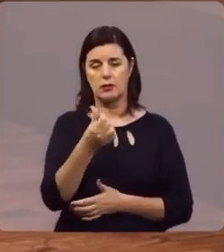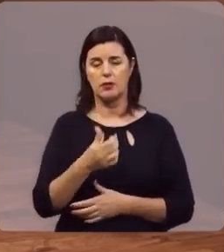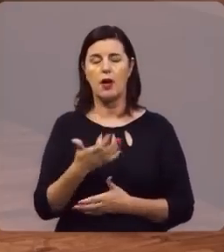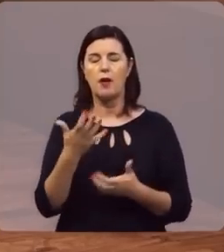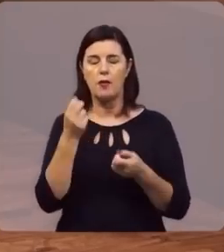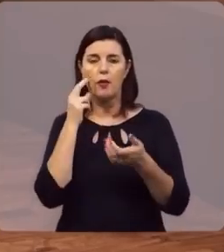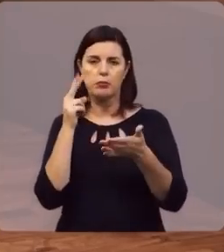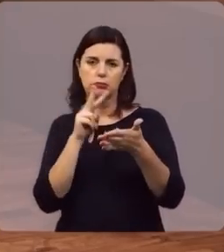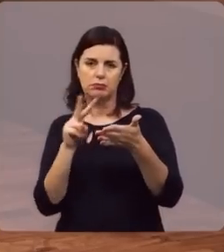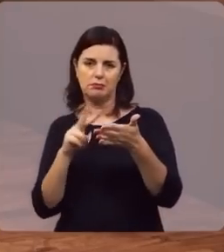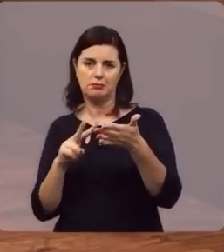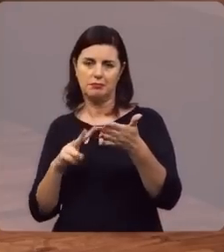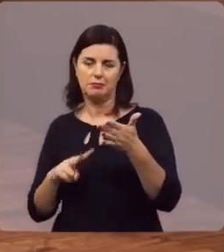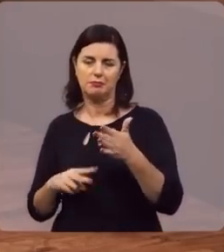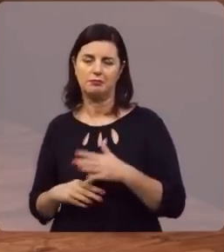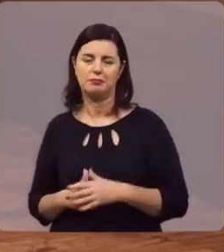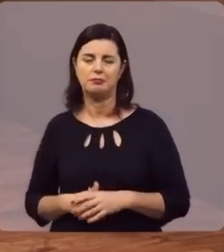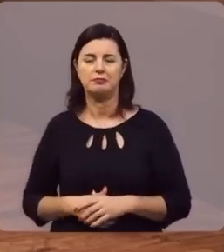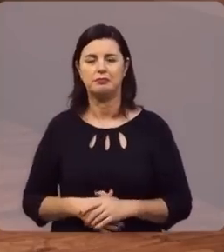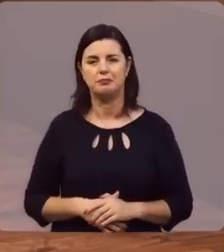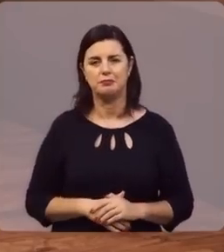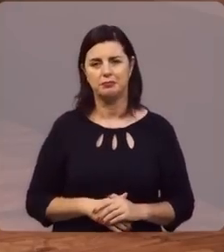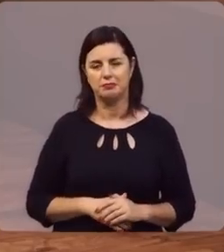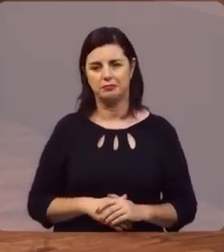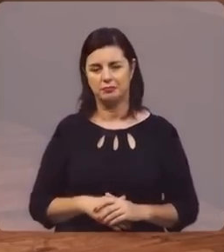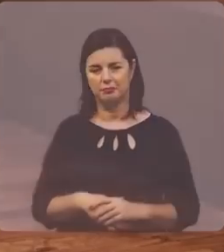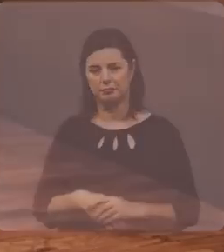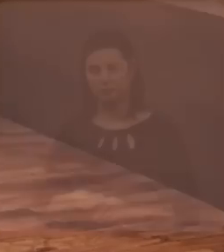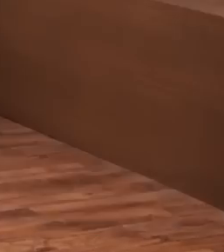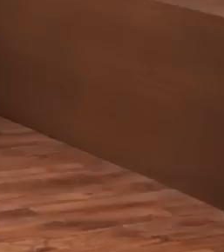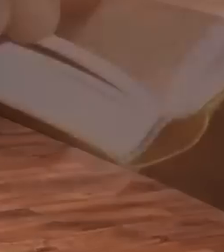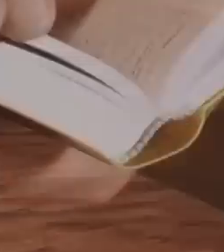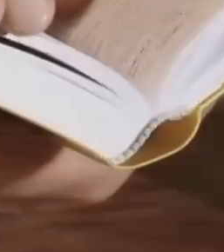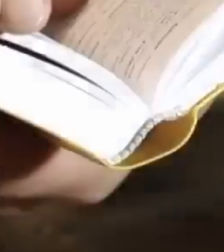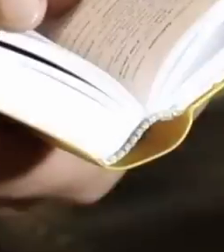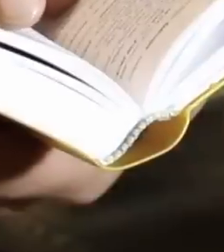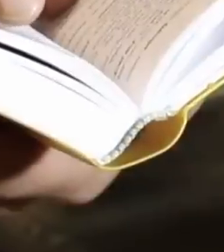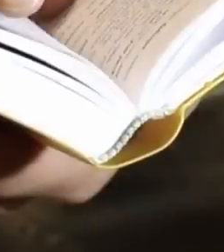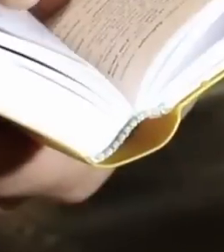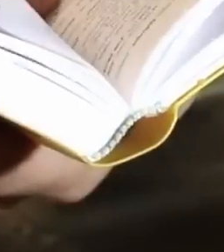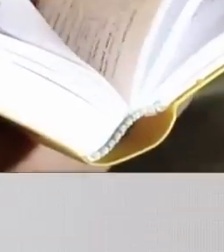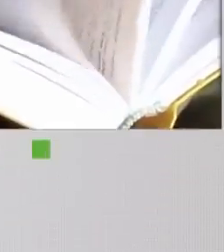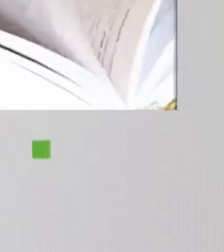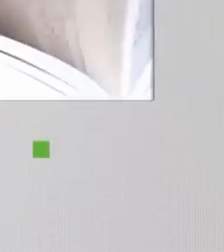versus 6 Vamos ouvir a leitura deste texto